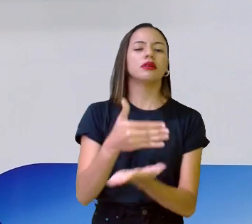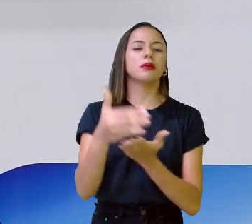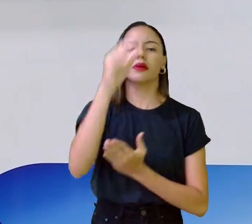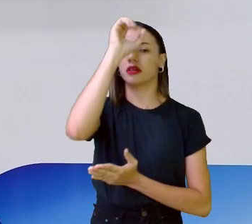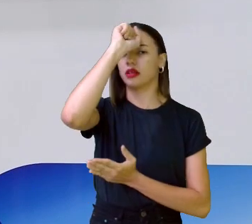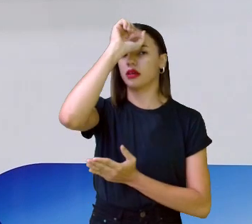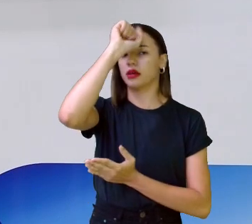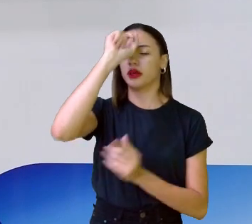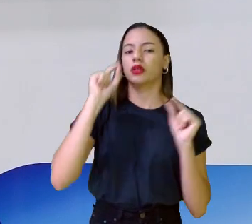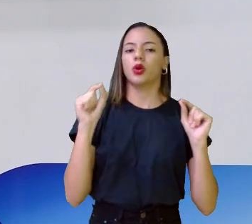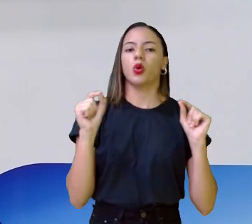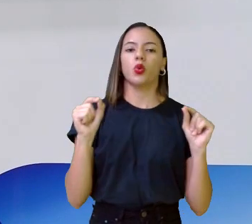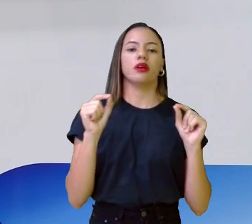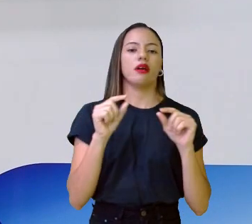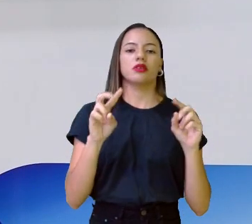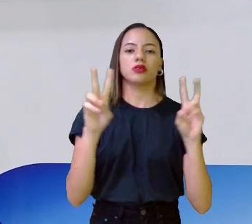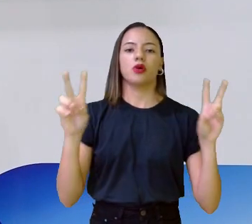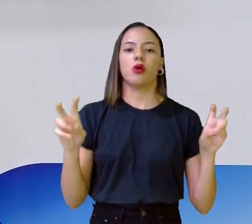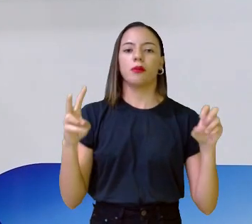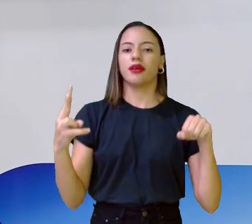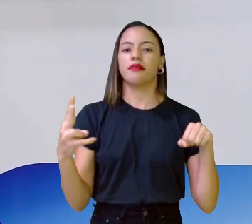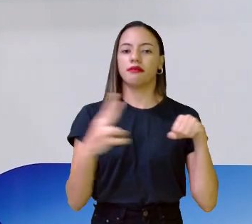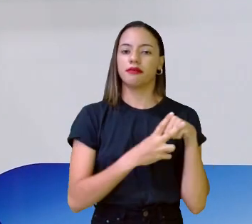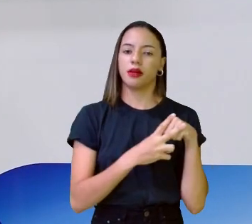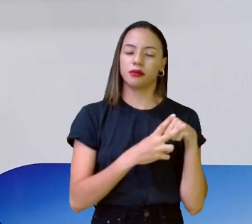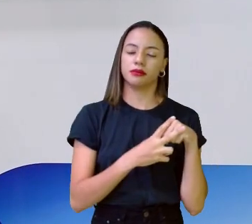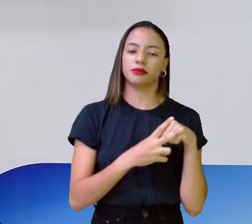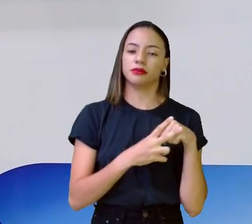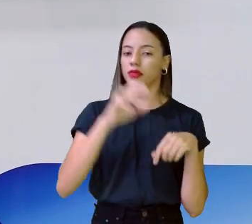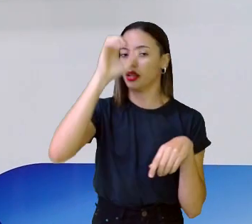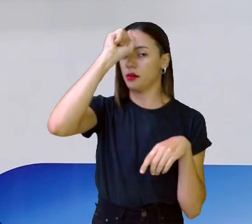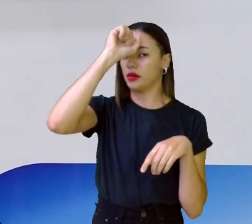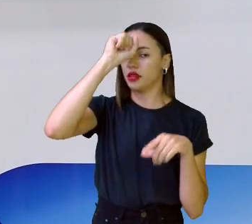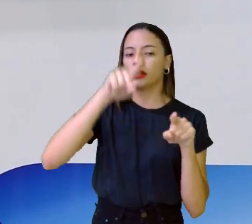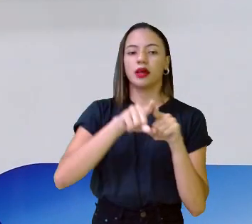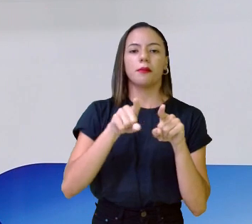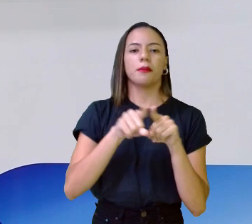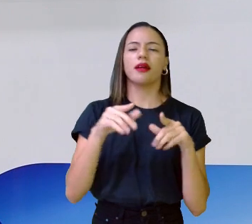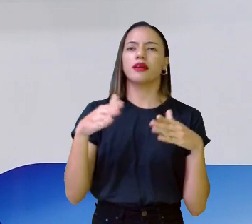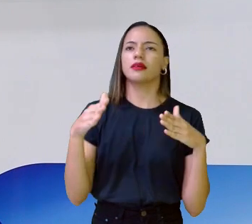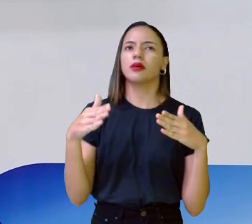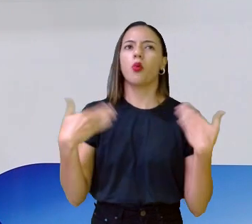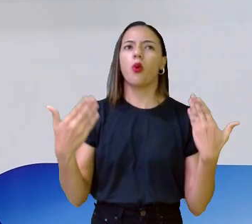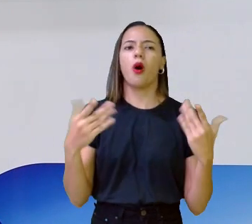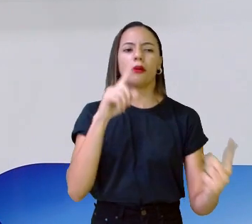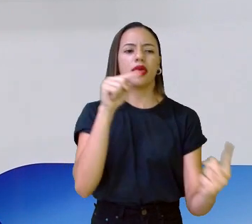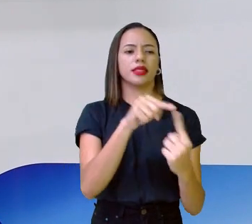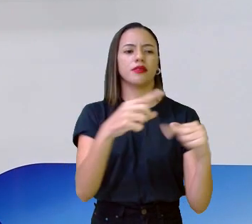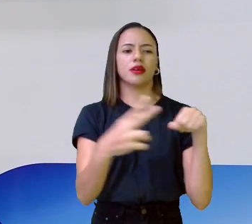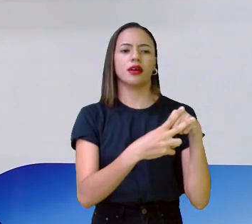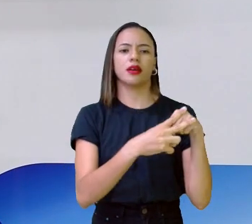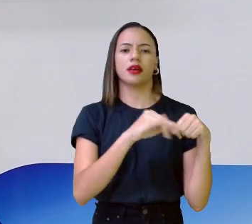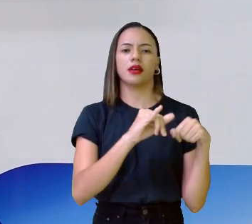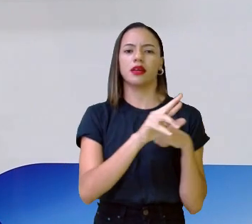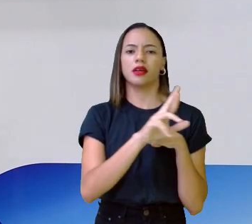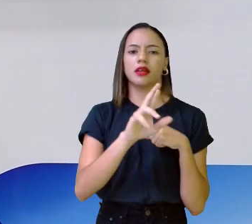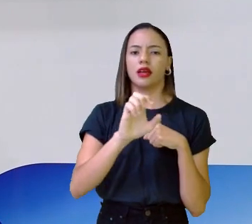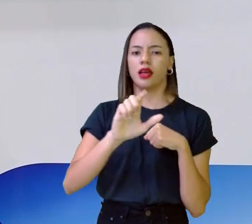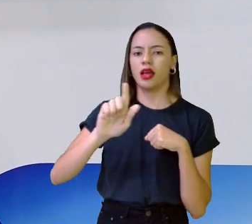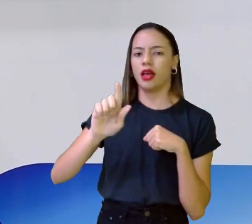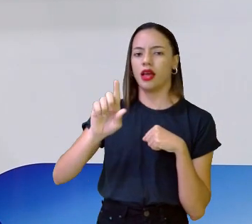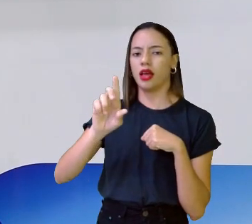aprender sobre os verbos, não é? Qual é a ação aí dos verbos regulares e irregulares, não